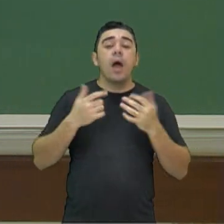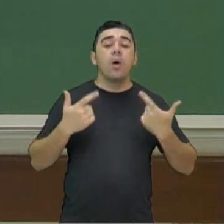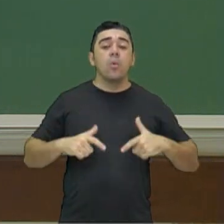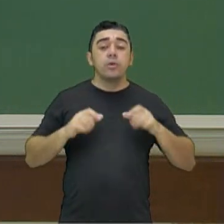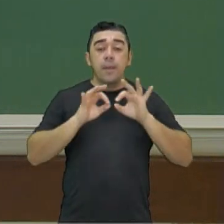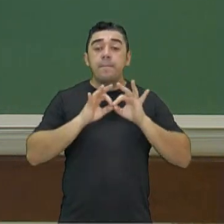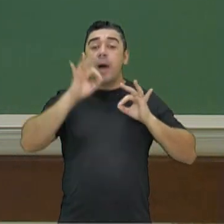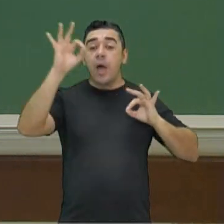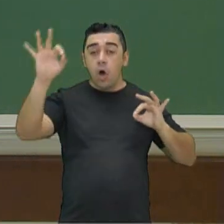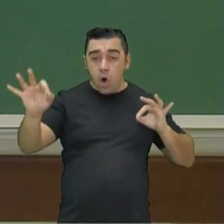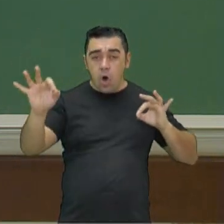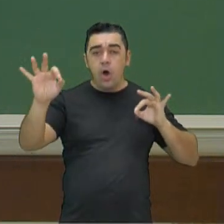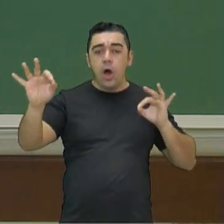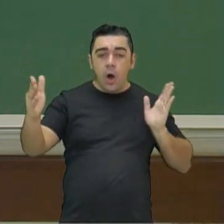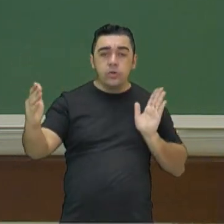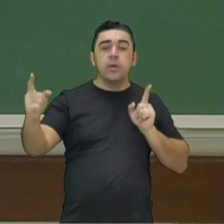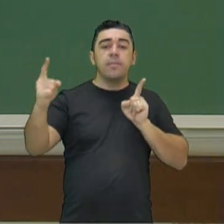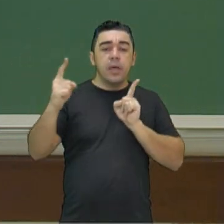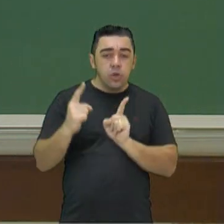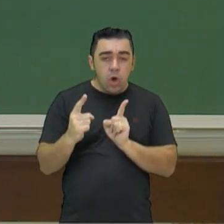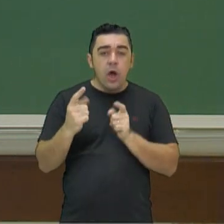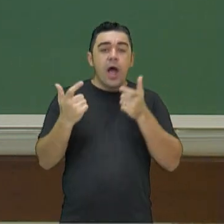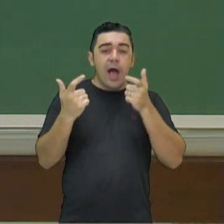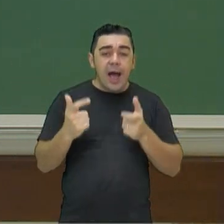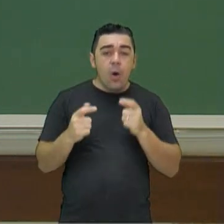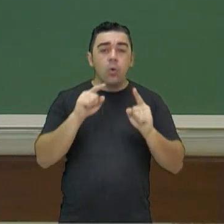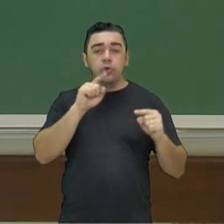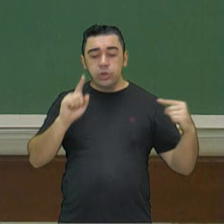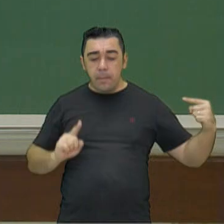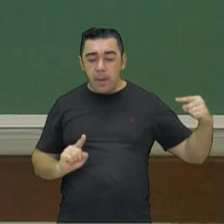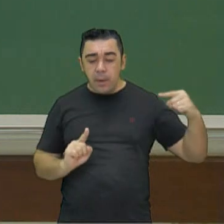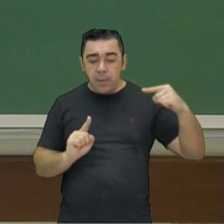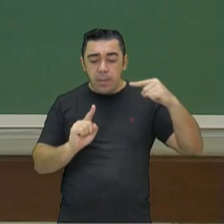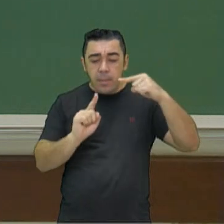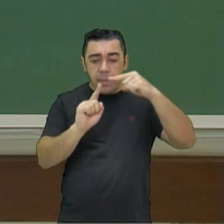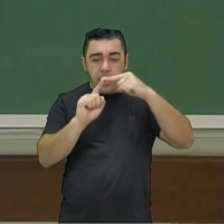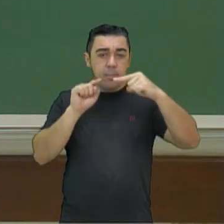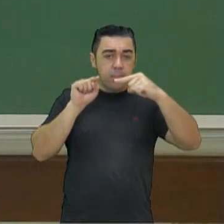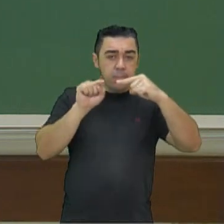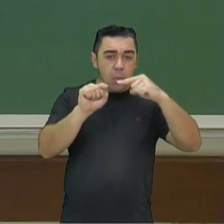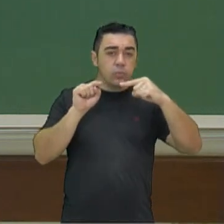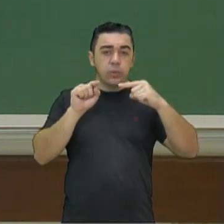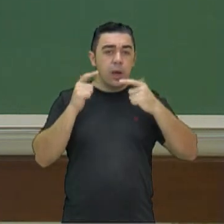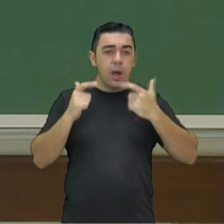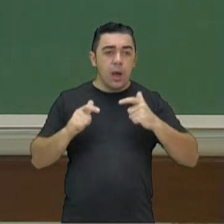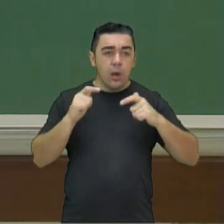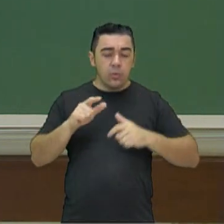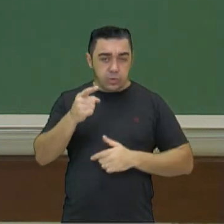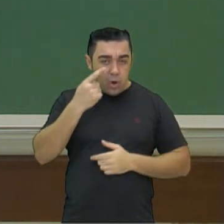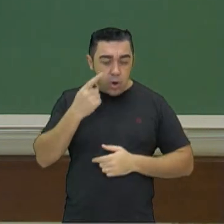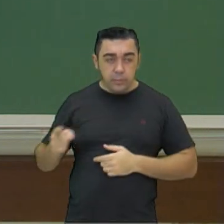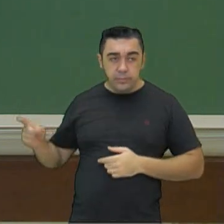que é o centro, para a gente poder ler esses dados em uma figura. Então, eu trouxe